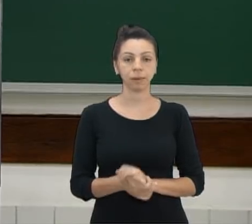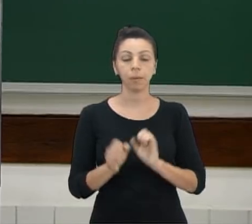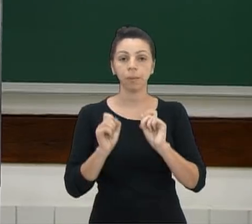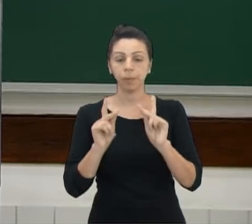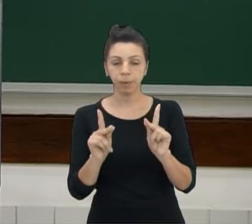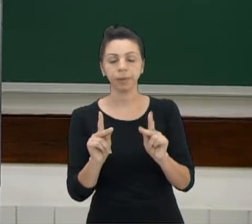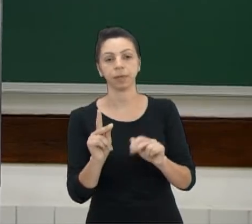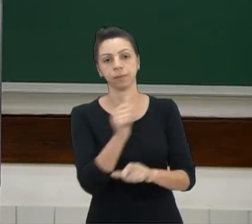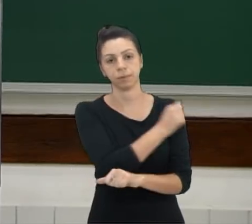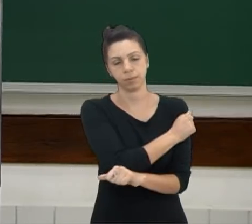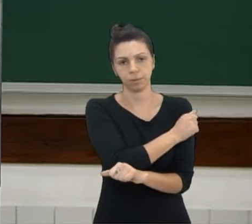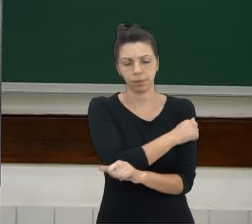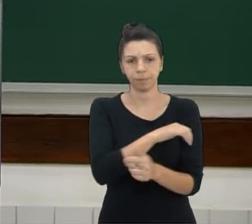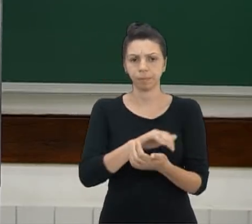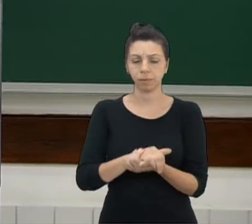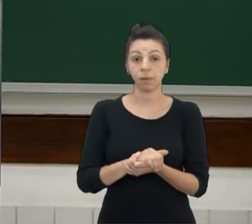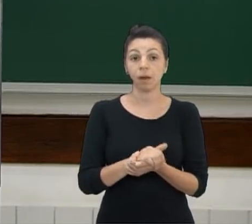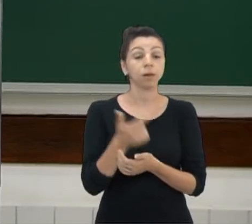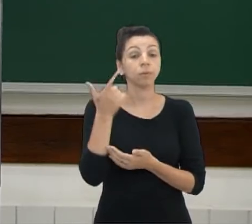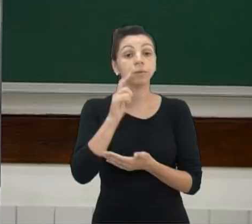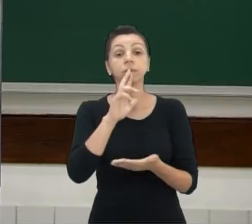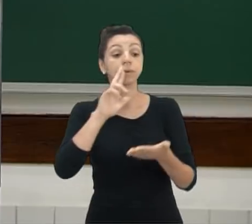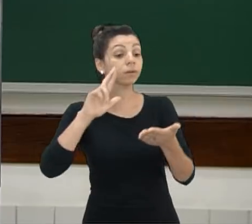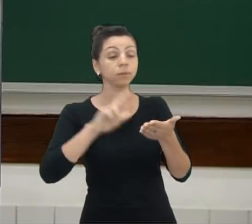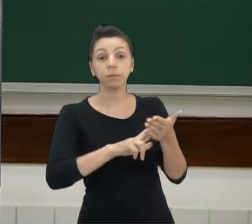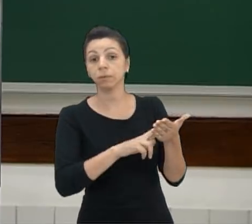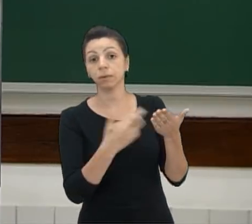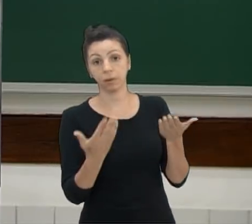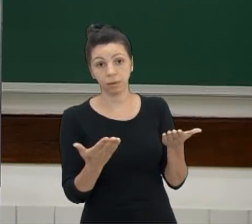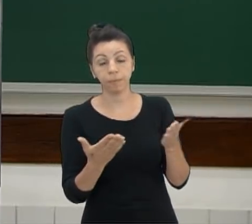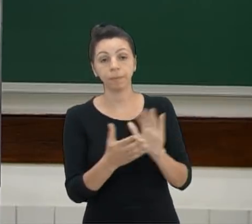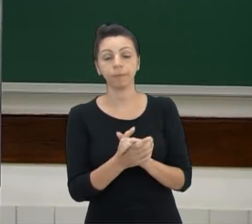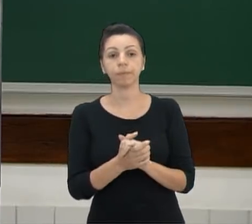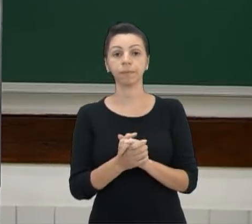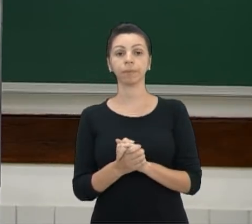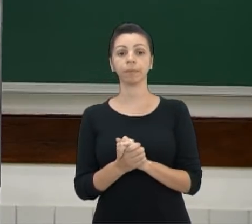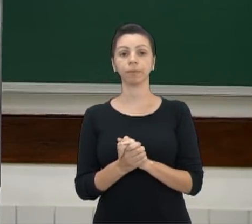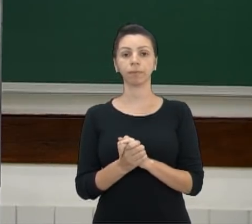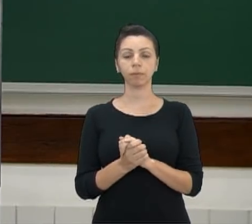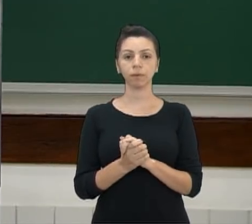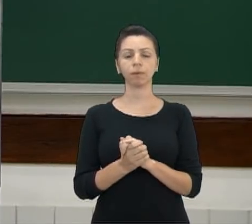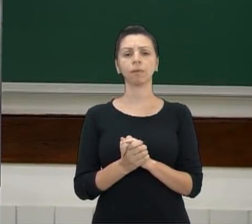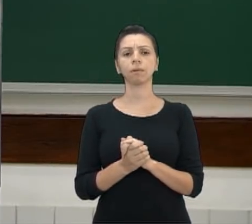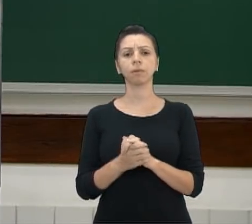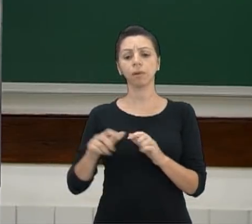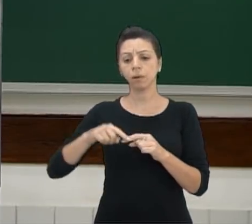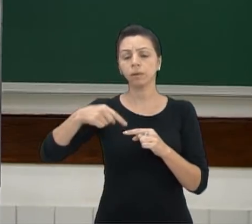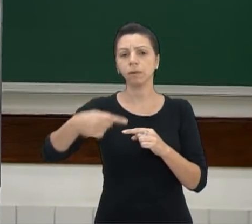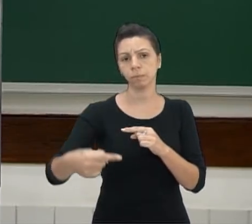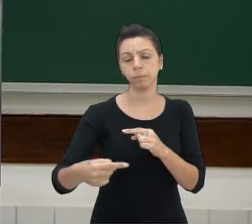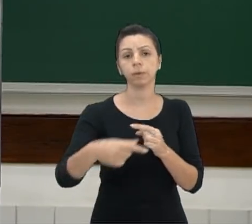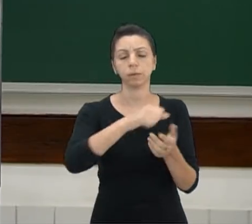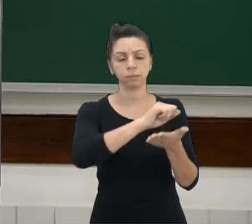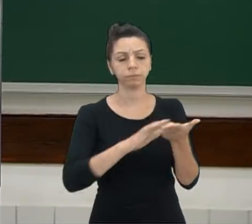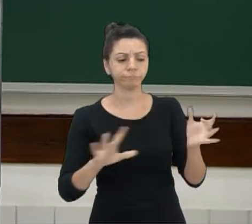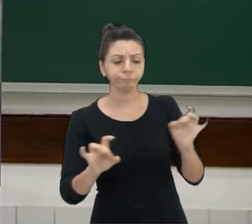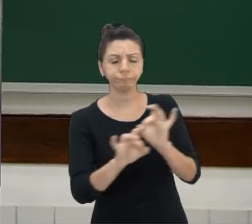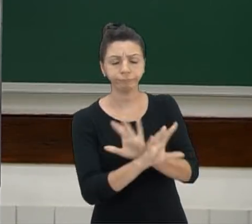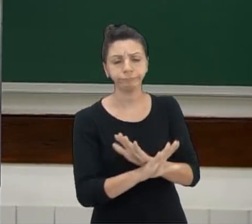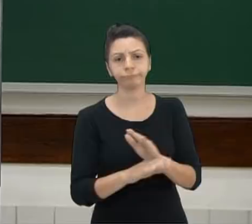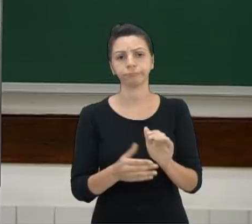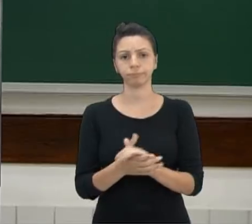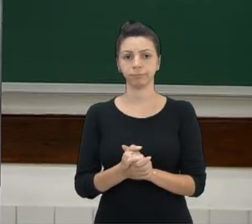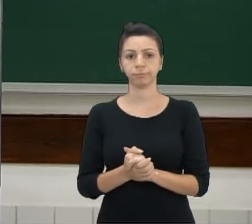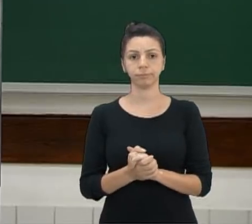Muito bem, estudante. Caso você não tenha conseguido concluir a resolução dessa atividade, você pode concluí-la posteriormente após o término